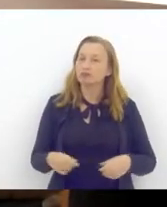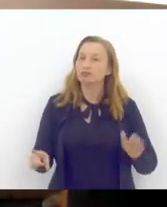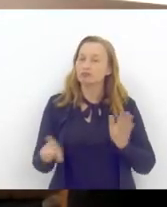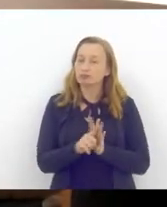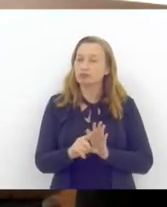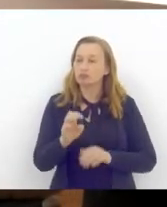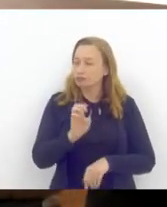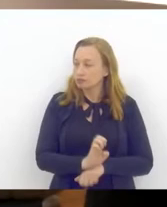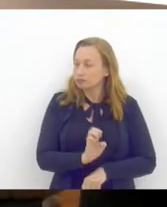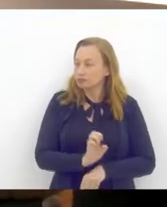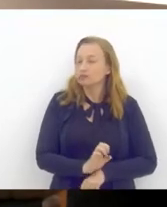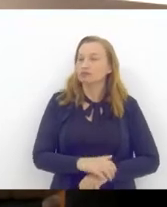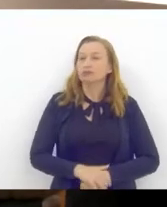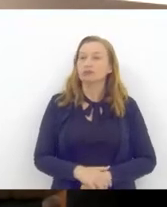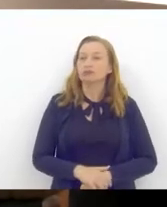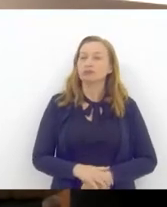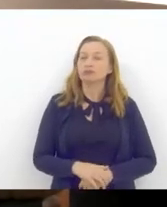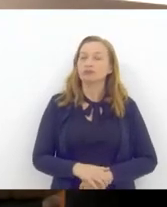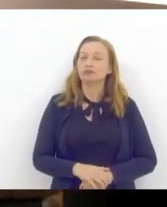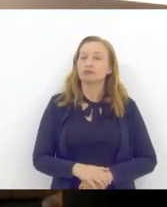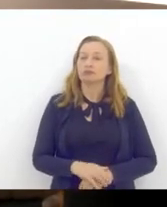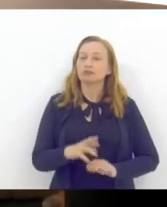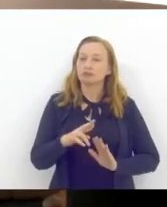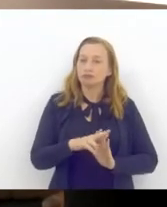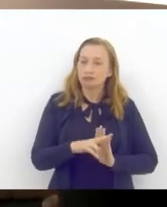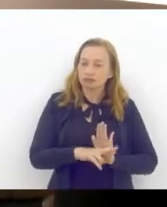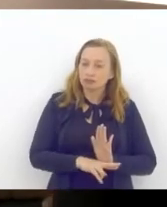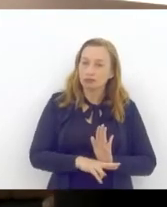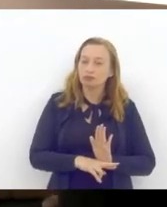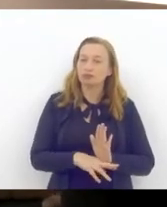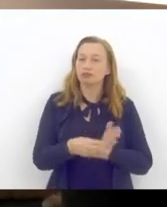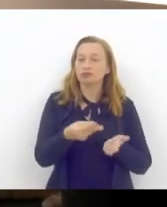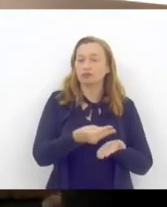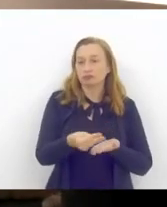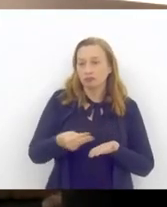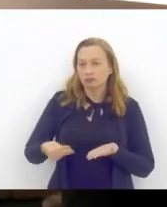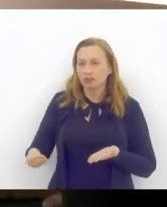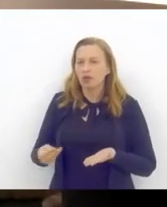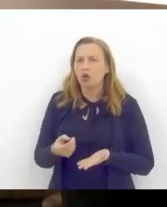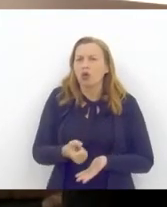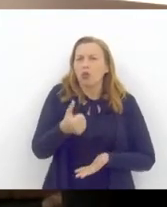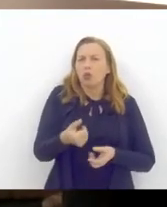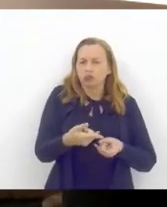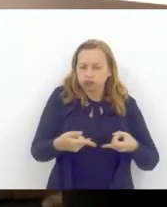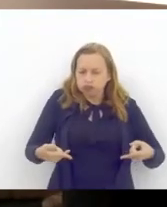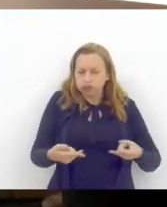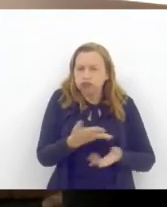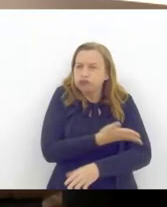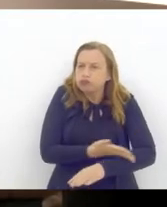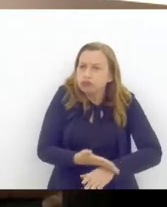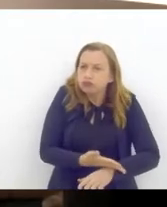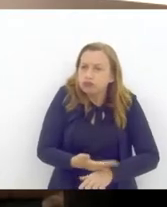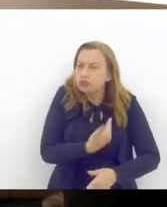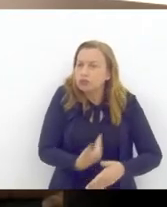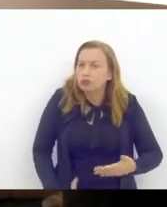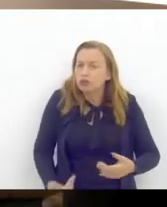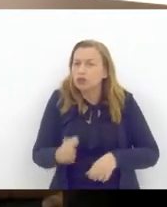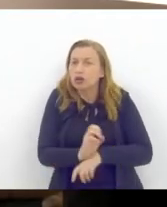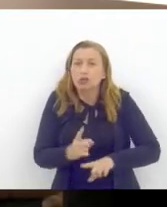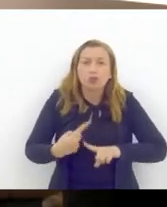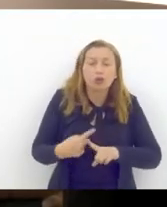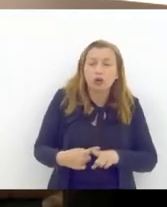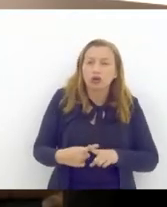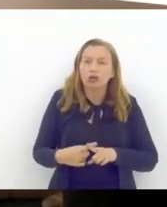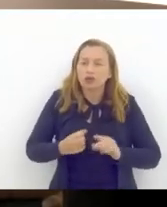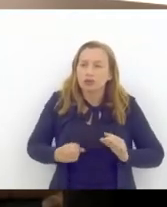estadual estabeleça, né, esses critérios da partilha, que não haja delegação, esse quase cheque em branco aqui para o governo do Estado, porque isso